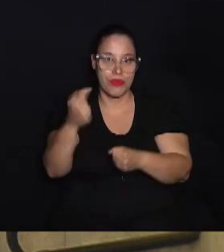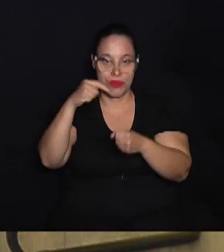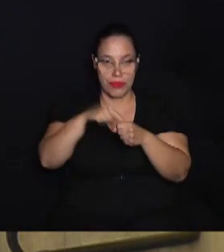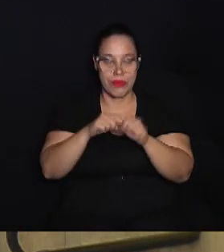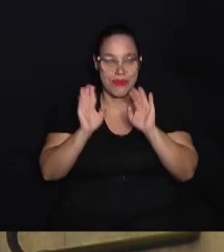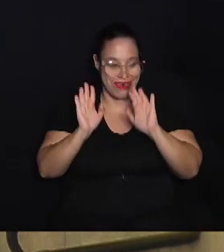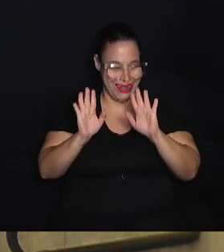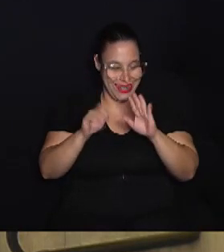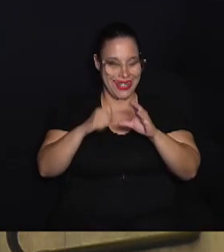já já com o Estúdio Câmara.